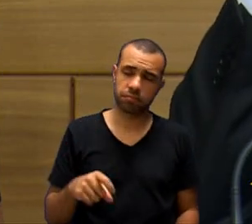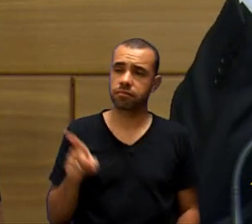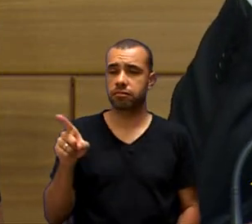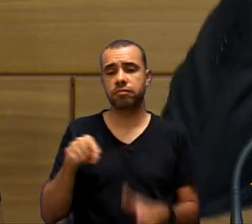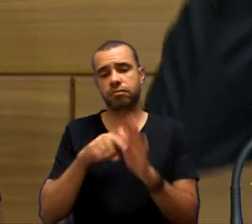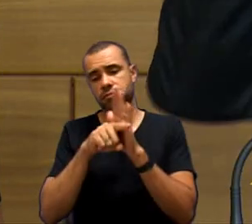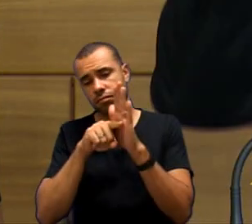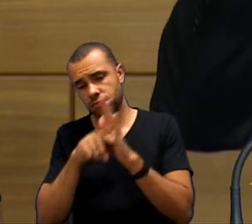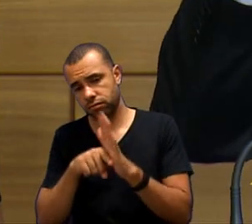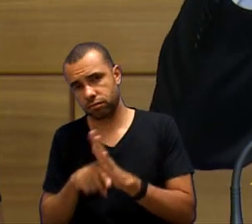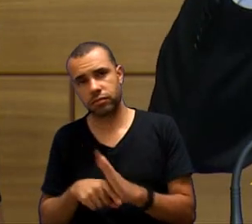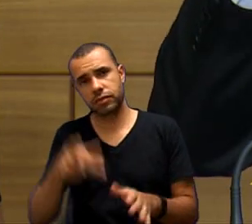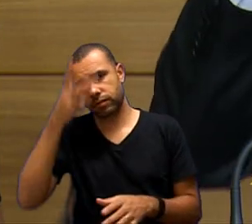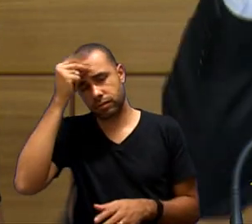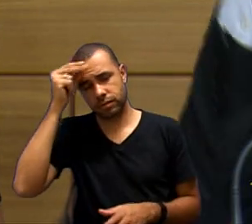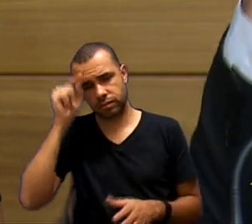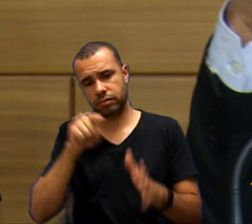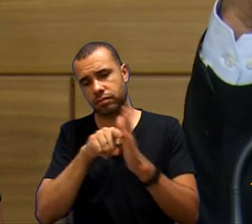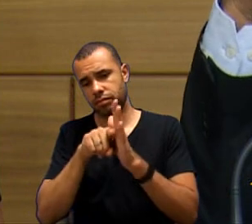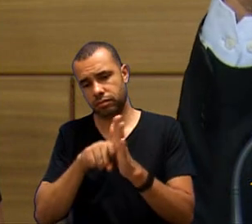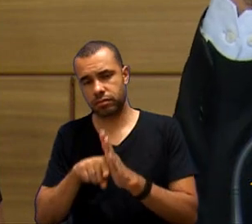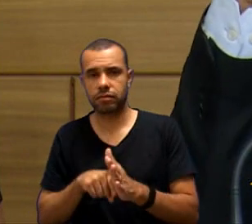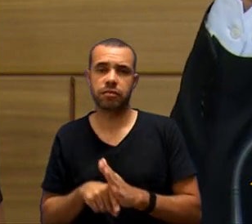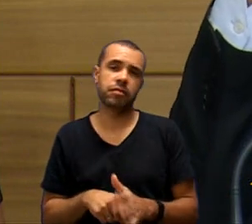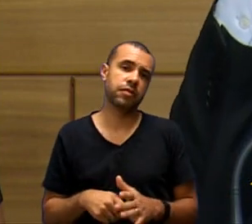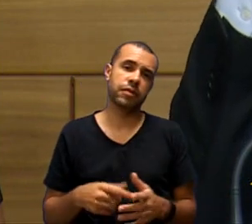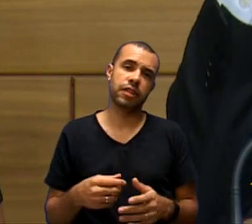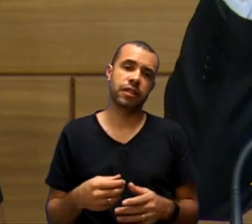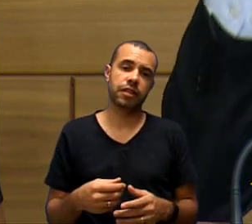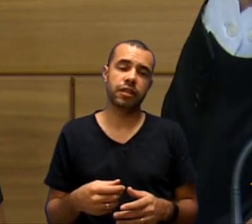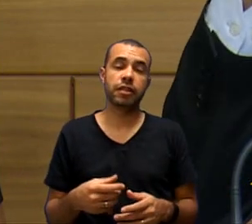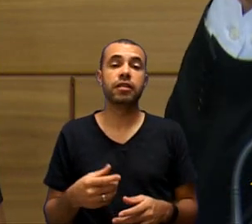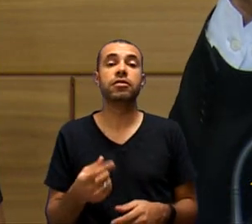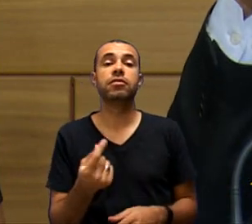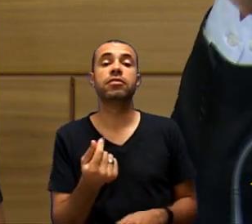avaliação da prefeitura e